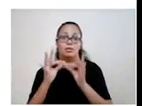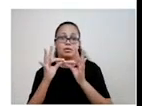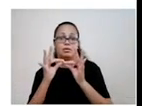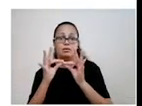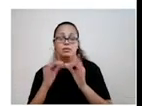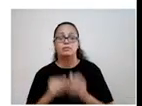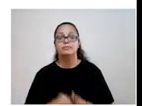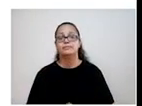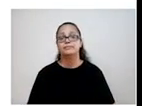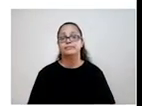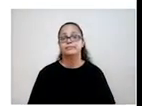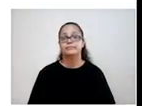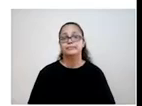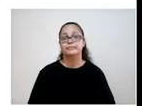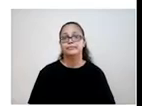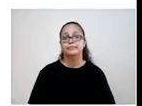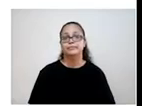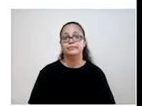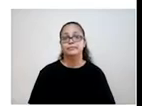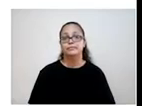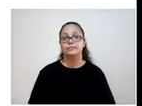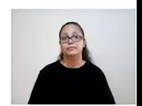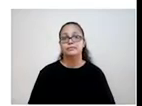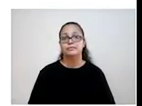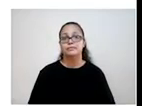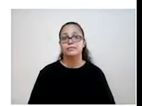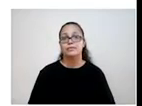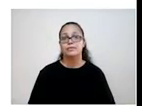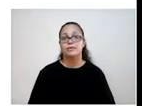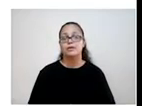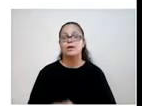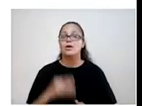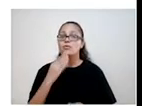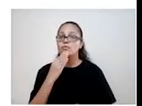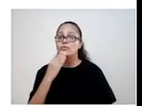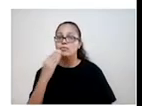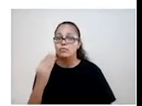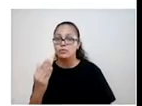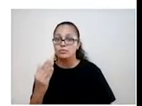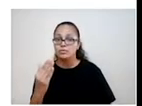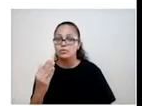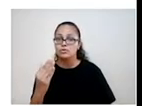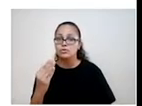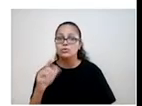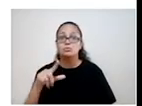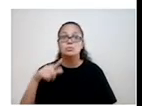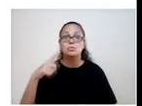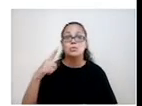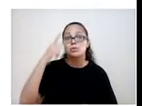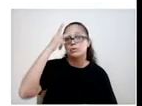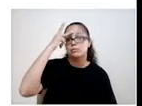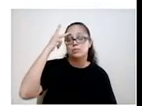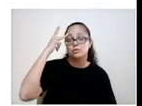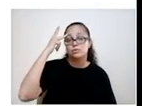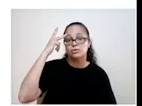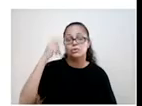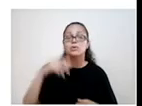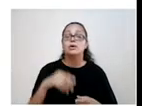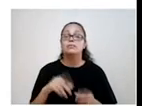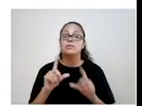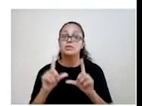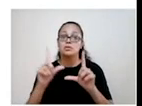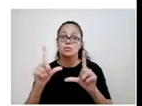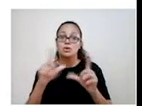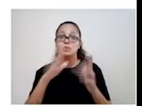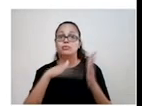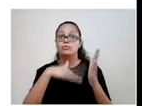slide. Essa obra, foi encomendada por Ludovico Sforza. Esse afresco foi pintado na parede